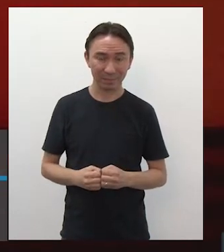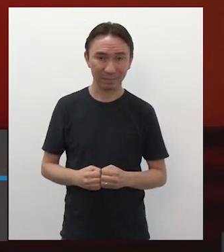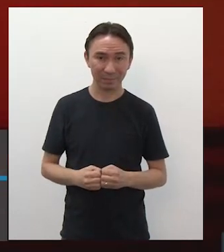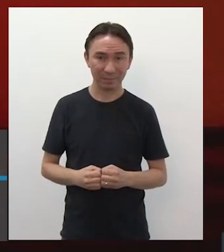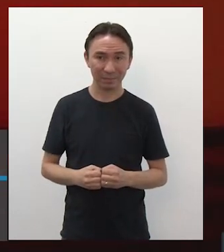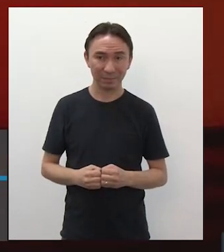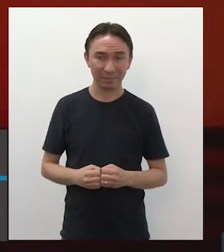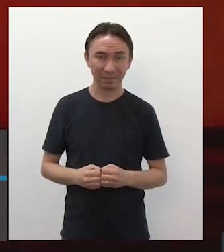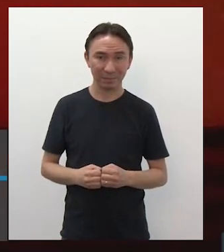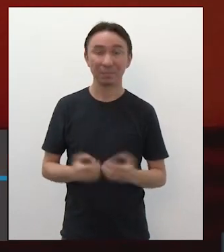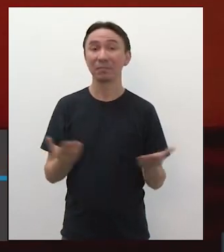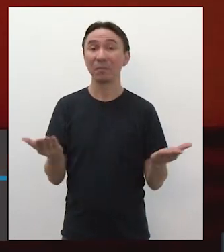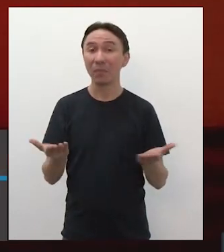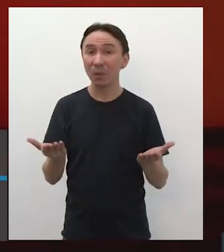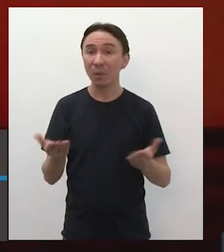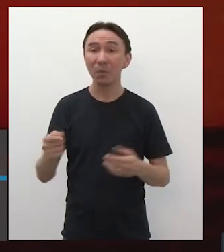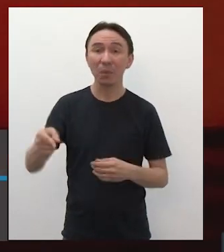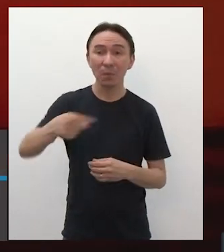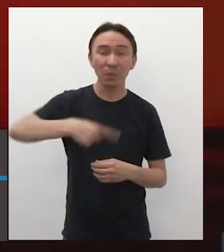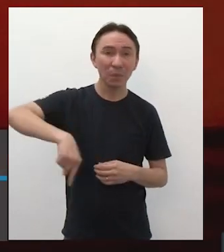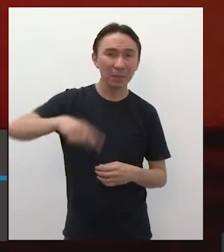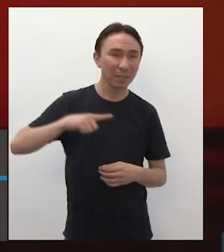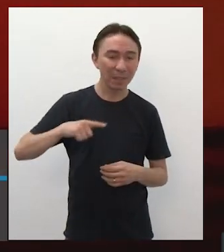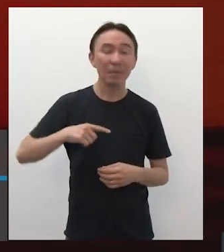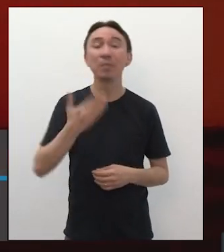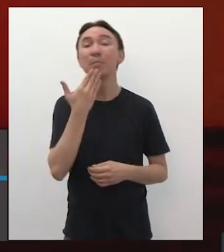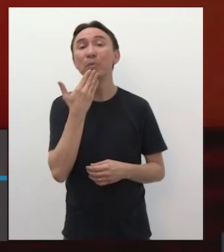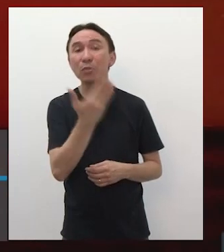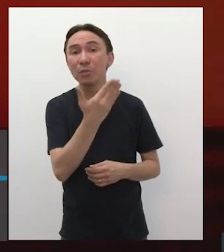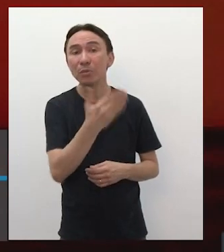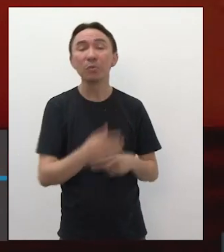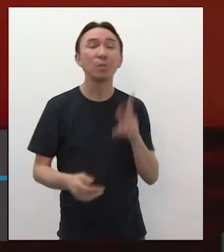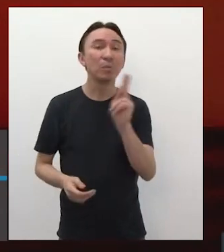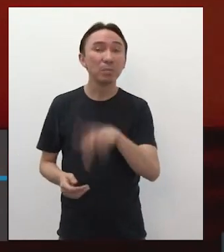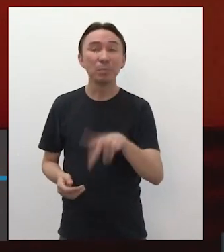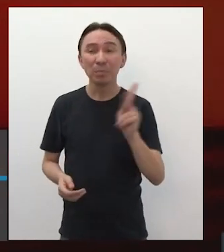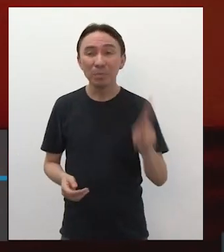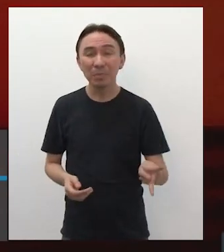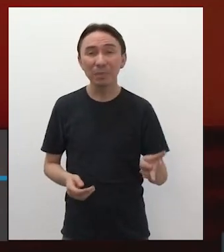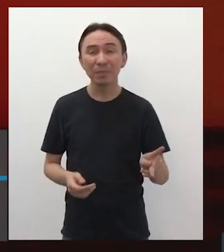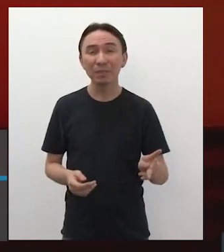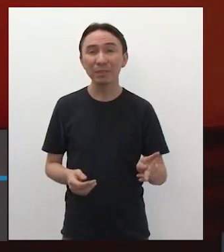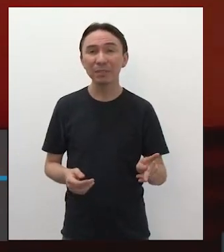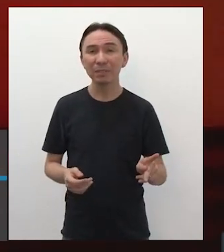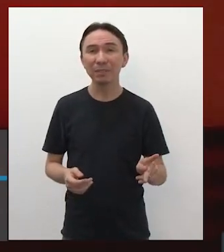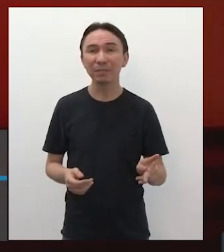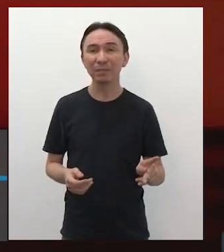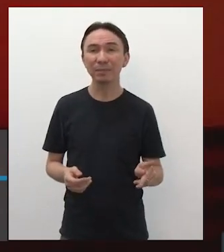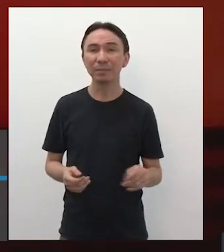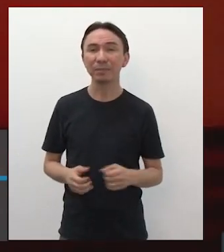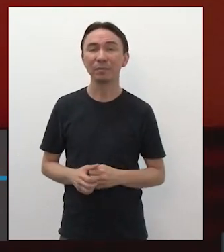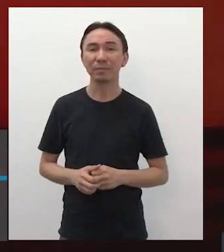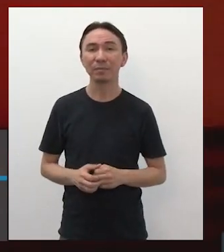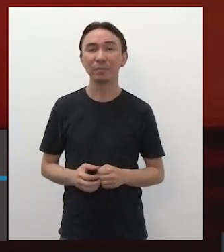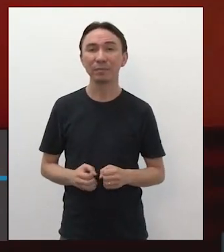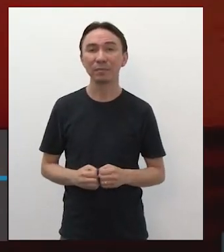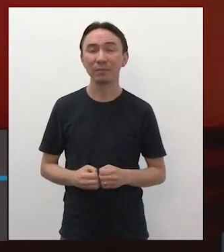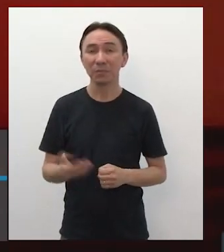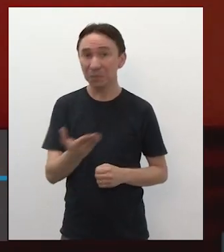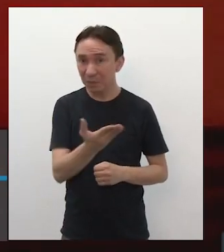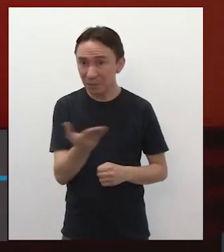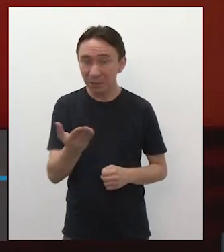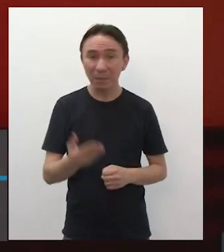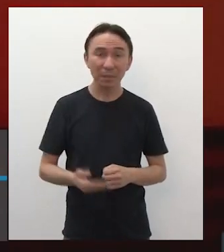aqui. Mas a gente tem um pedido de uma professora para que, se possível, se der tempo, você voltar ao seu slide